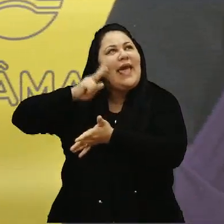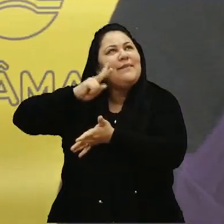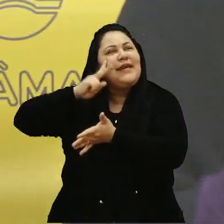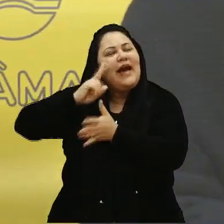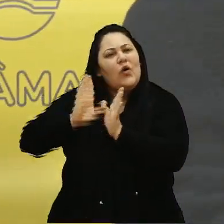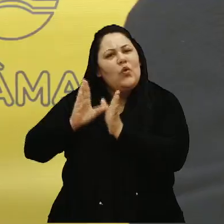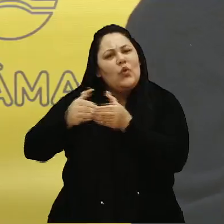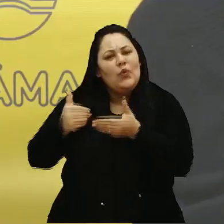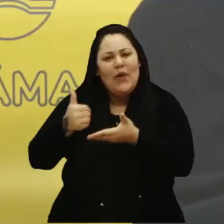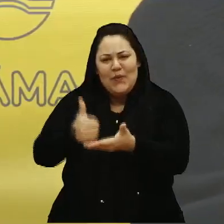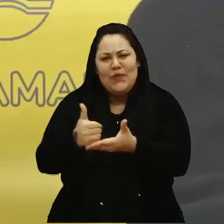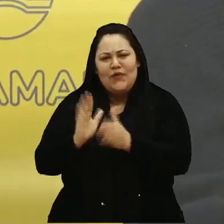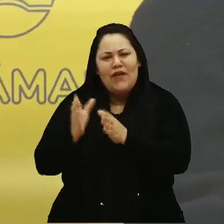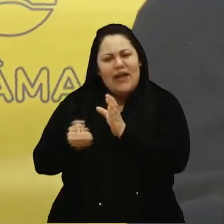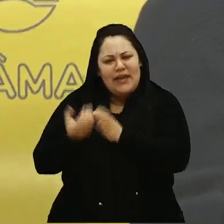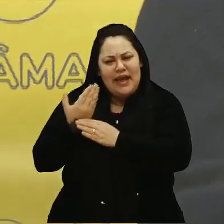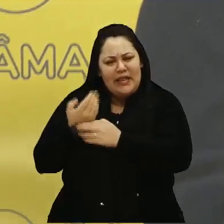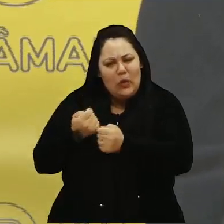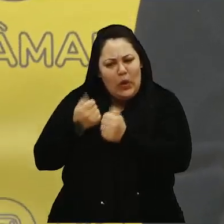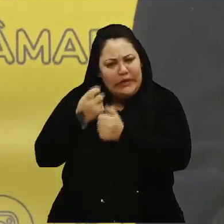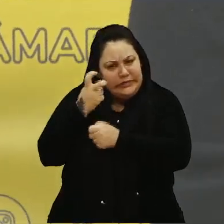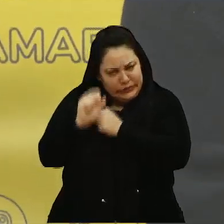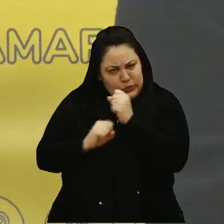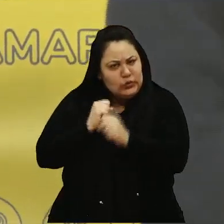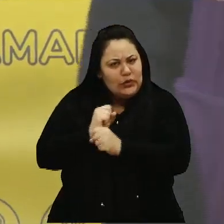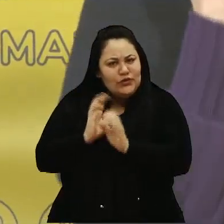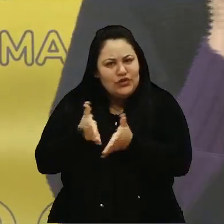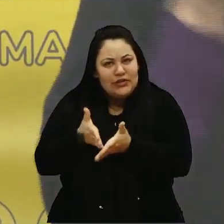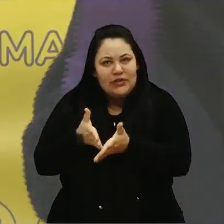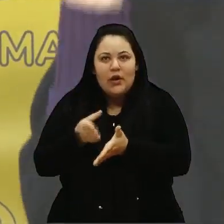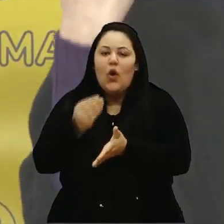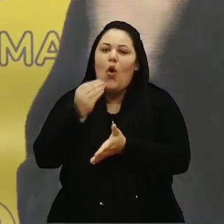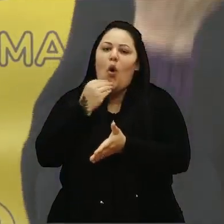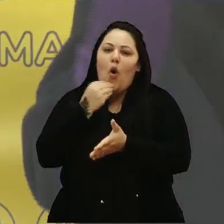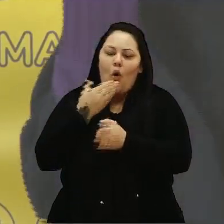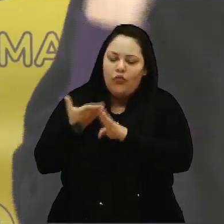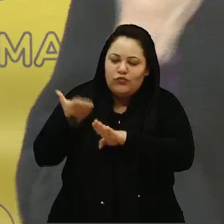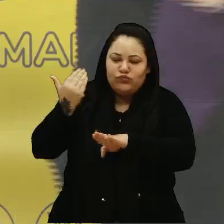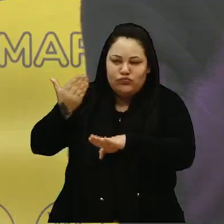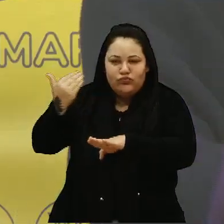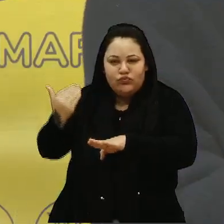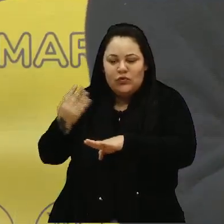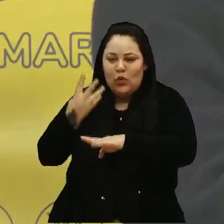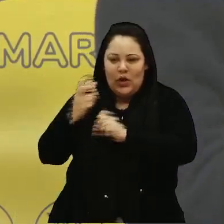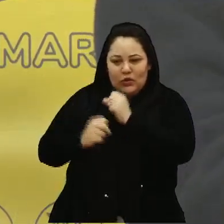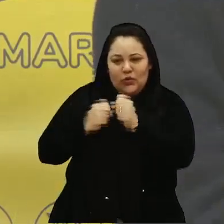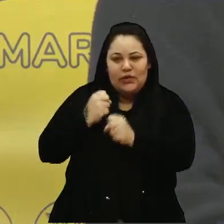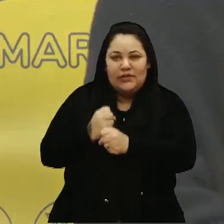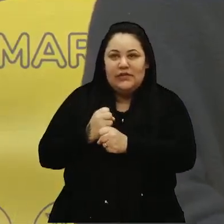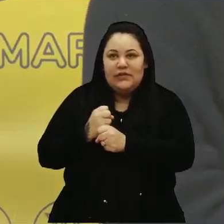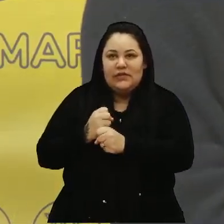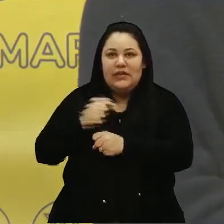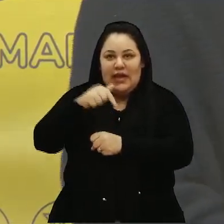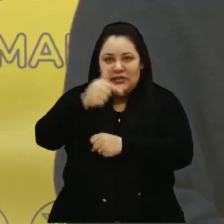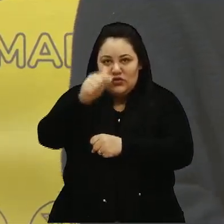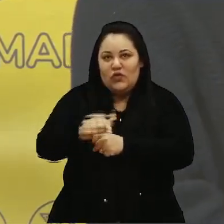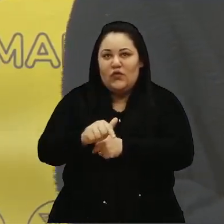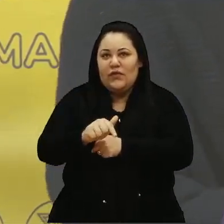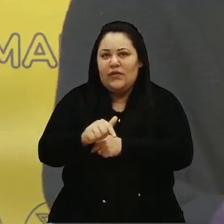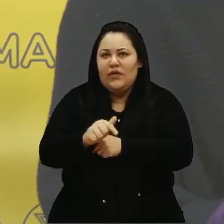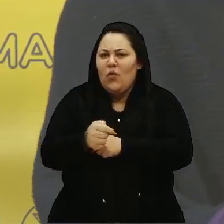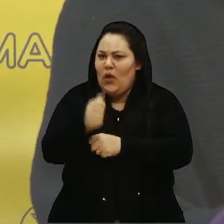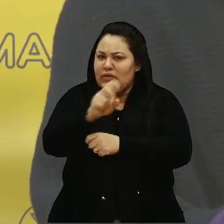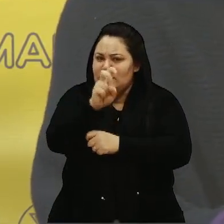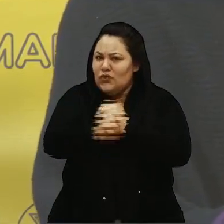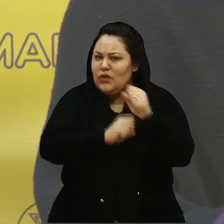criada, mas ela está caminhando quase para os seus 5 anos, né? Claro, é a legislatura passada, 4 anos, essa renovada.